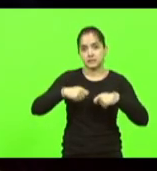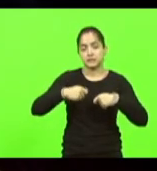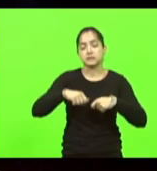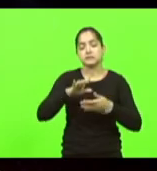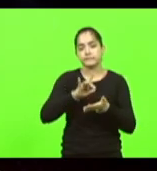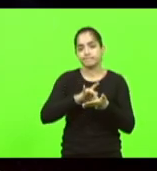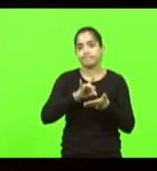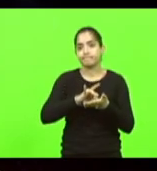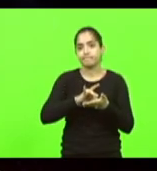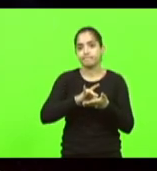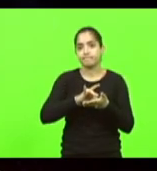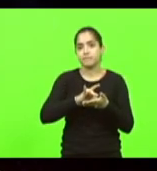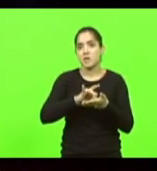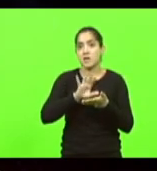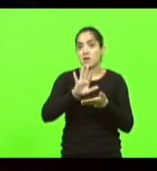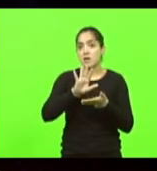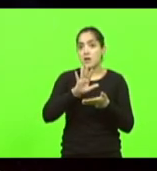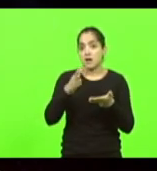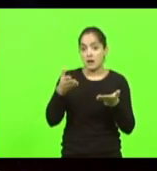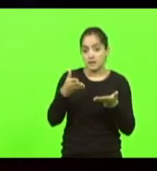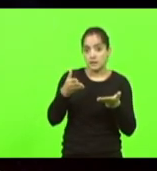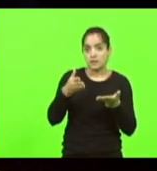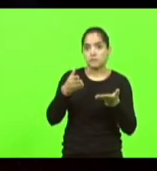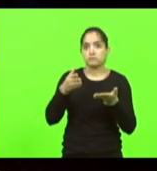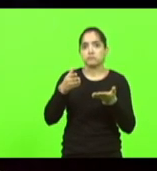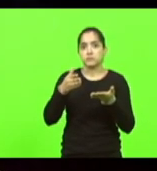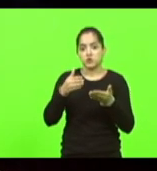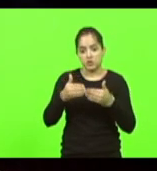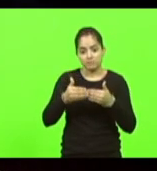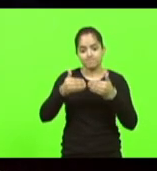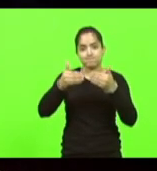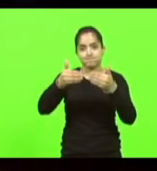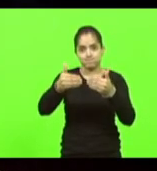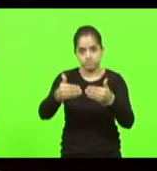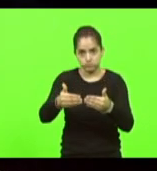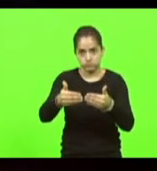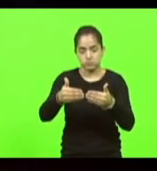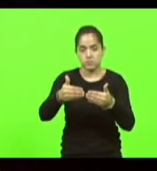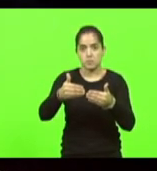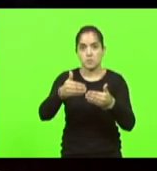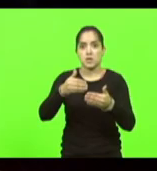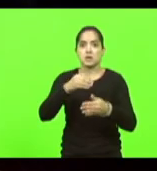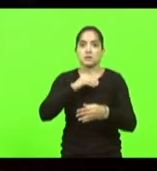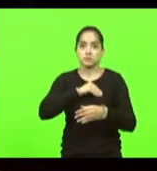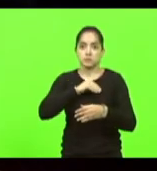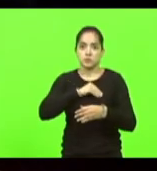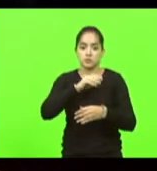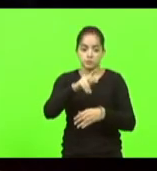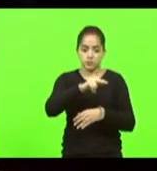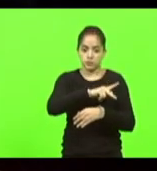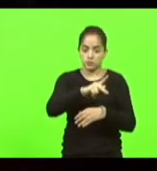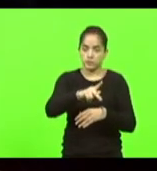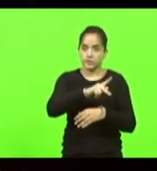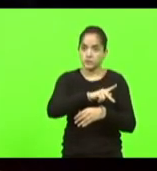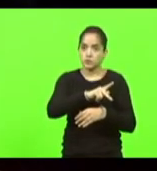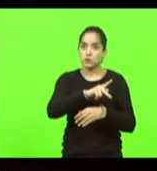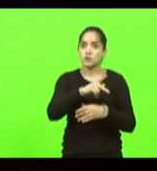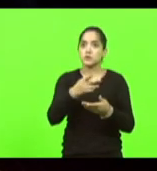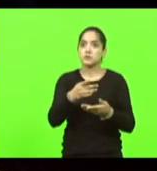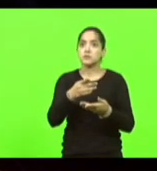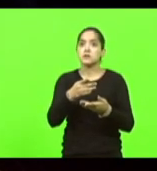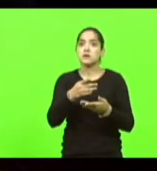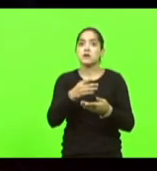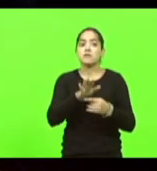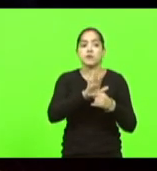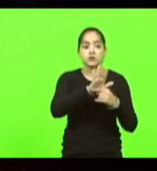verdade nós já temos aqui na casa o primeiro passo que é o piso mínimo do magistério em que vamos beneficiar